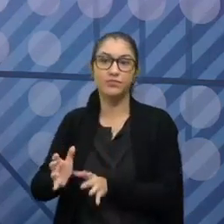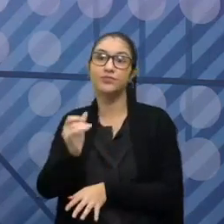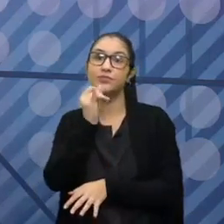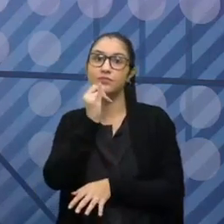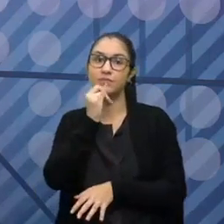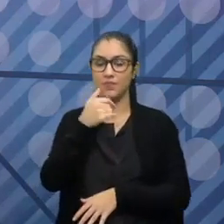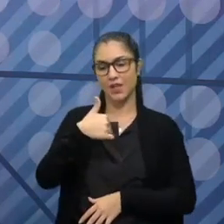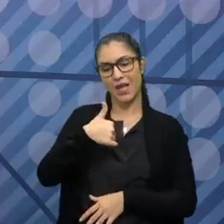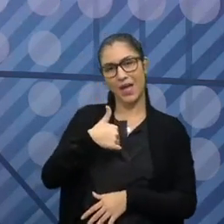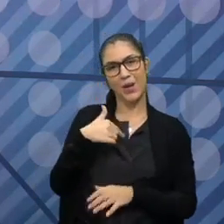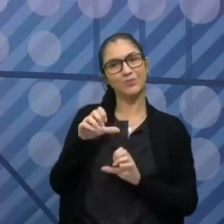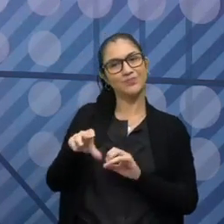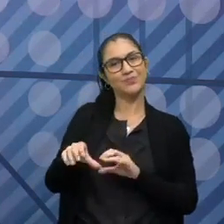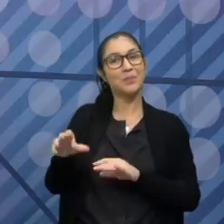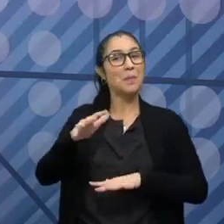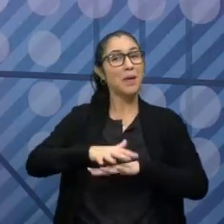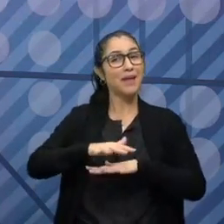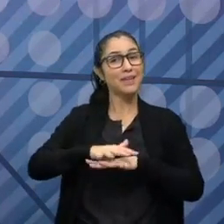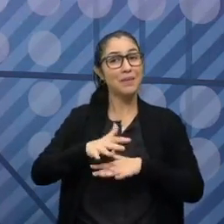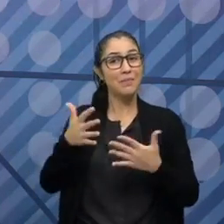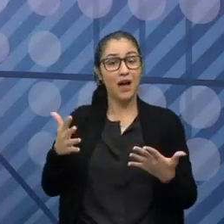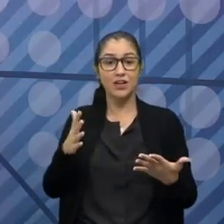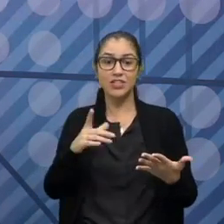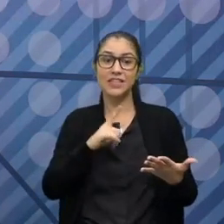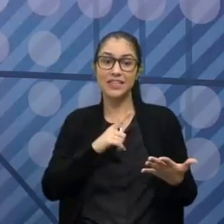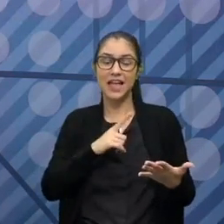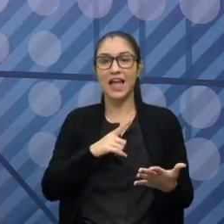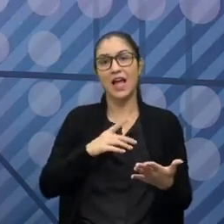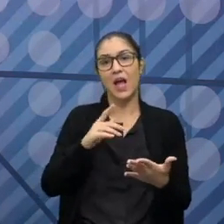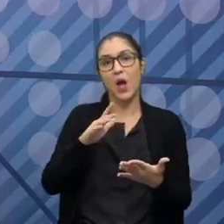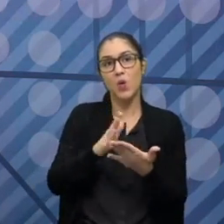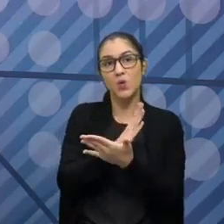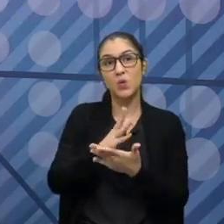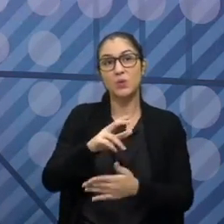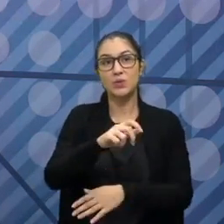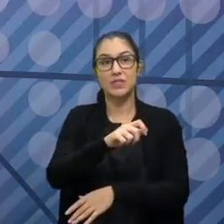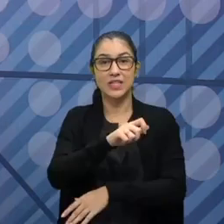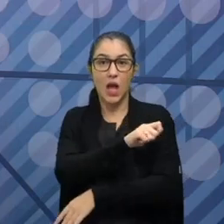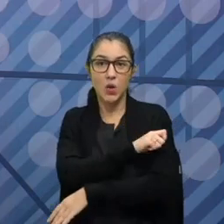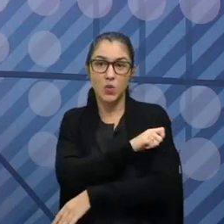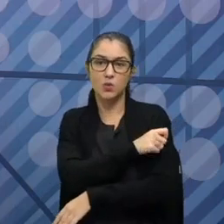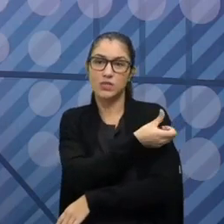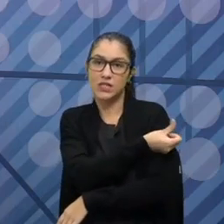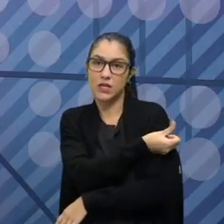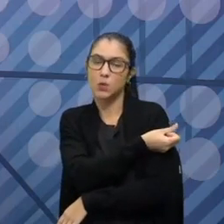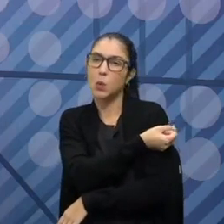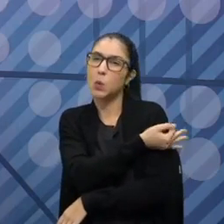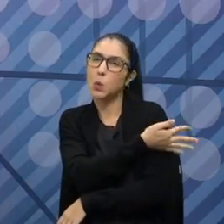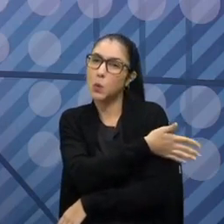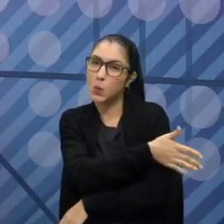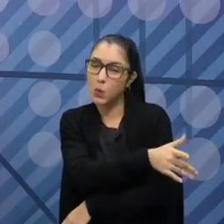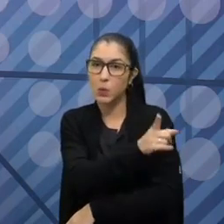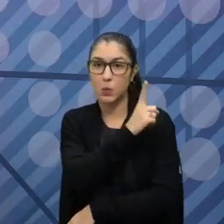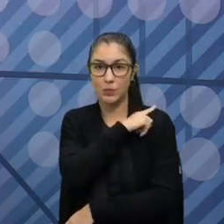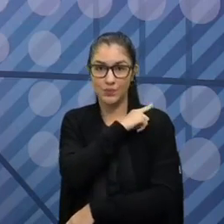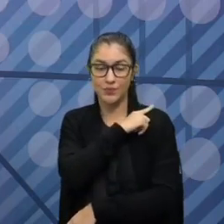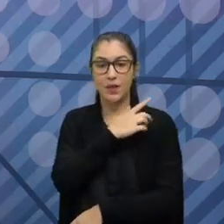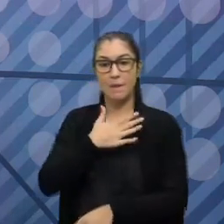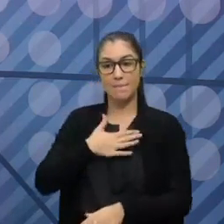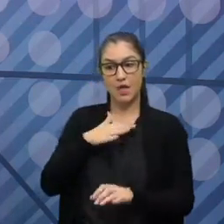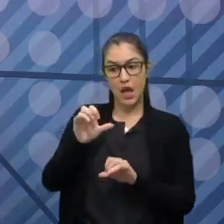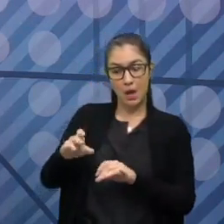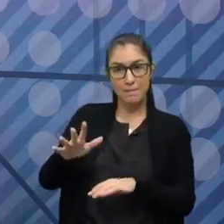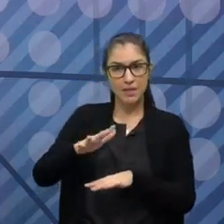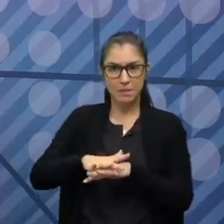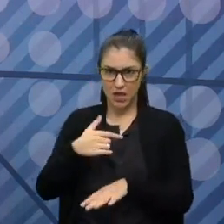exemplo, eu dou aula de matemática para alunos do 6º até o 1º ano do ensino médio. Nas minhas aulas de matemática, eu